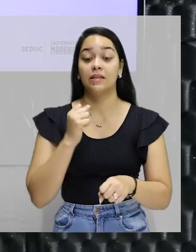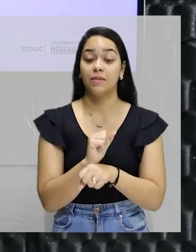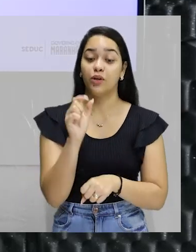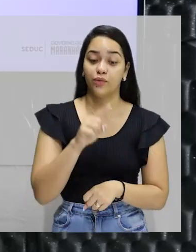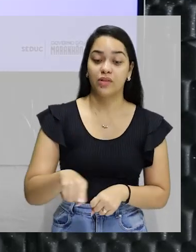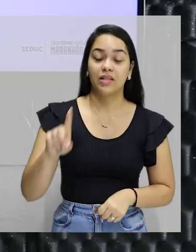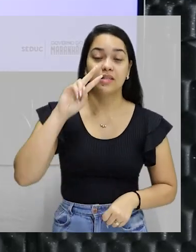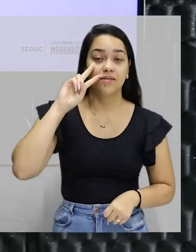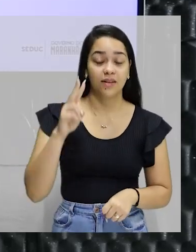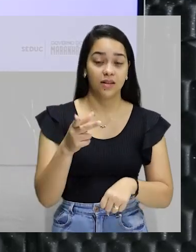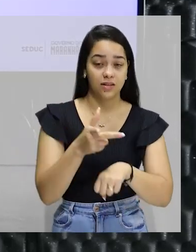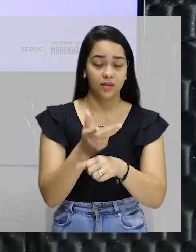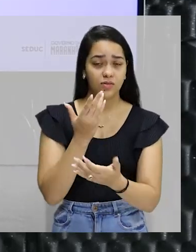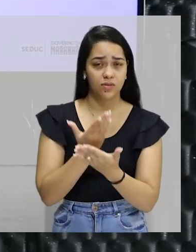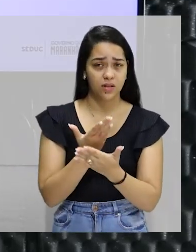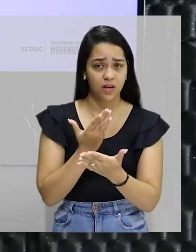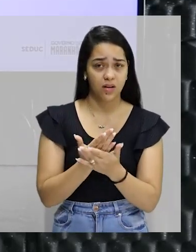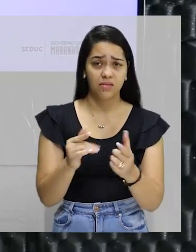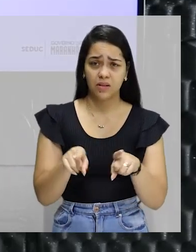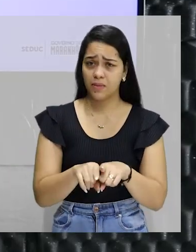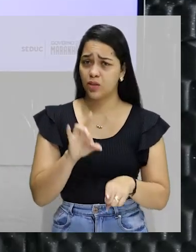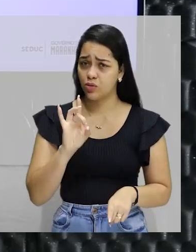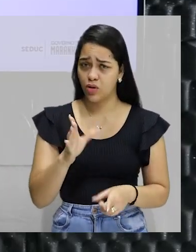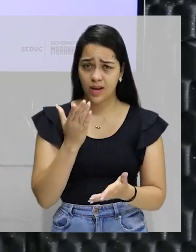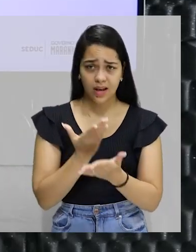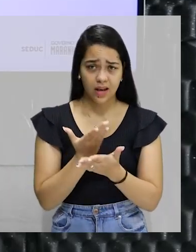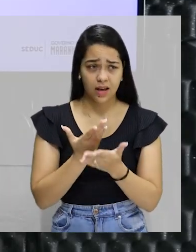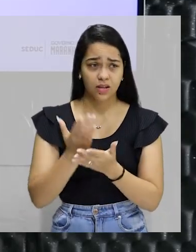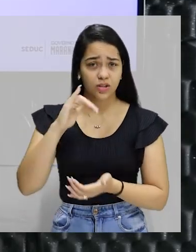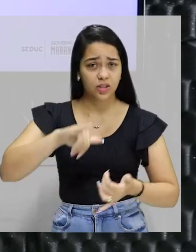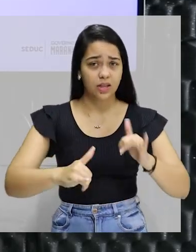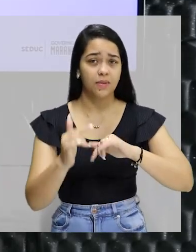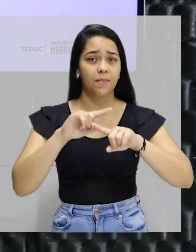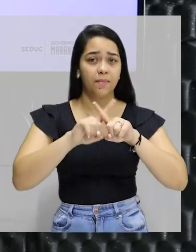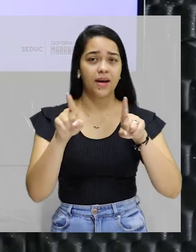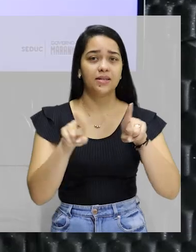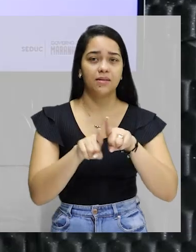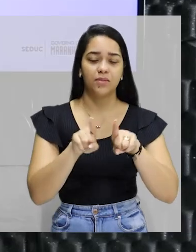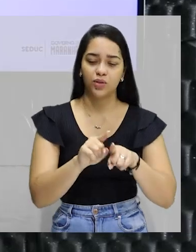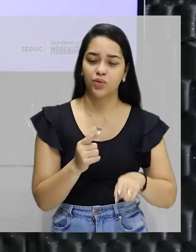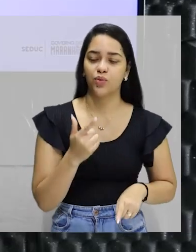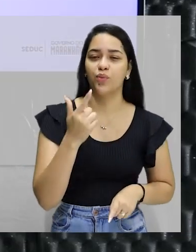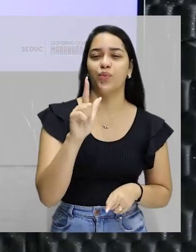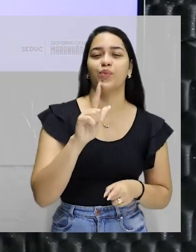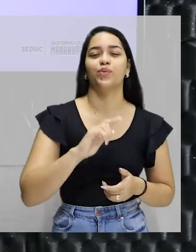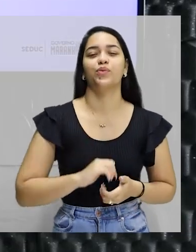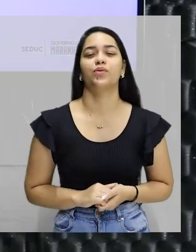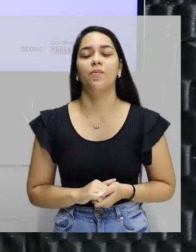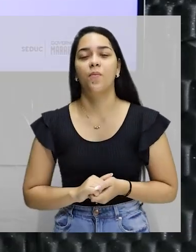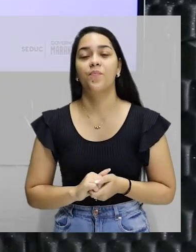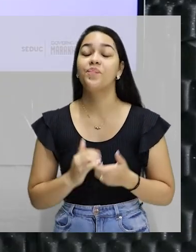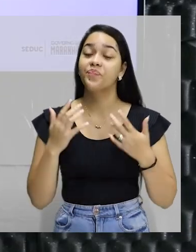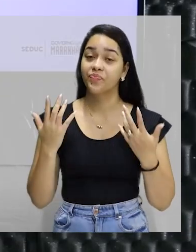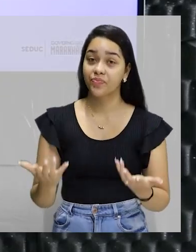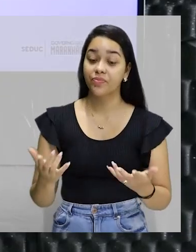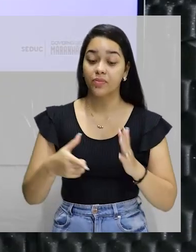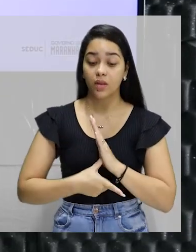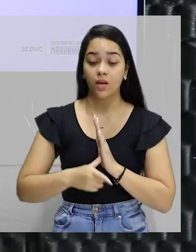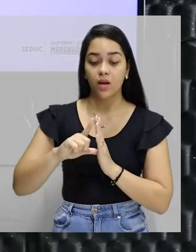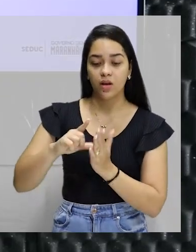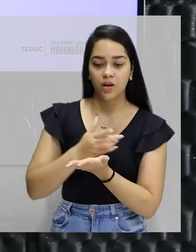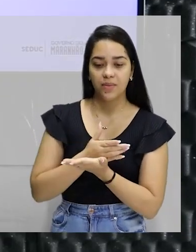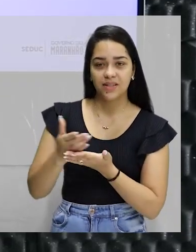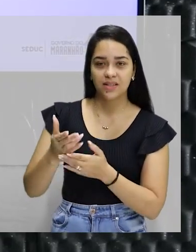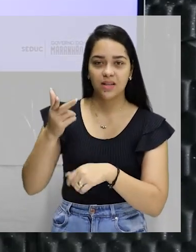vocês estejam acompanhando as nossas aulas, não apenas as aulas de Química, mas também dos outros componentes curriculares. E, turminha, antes de iniciar